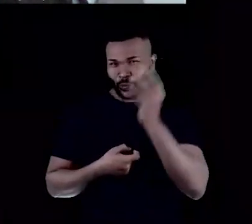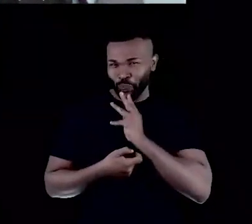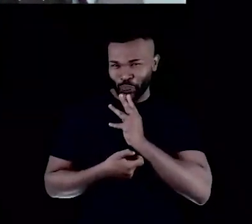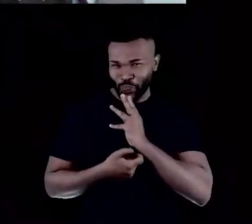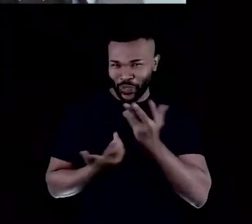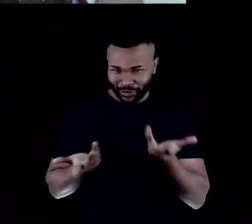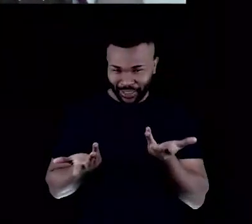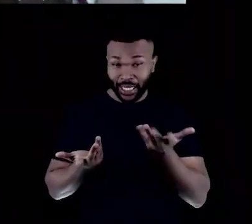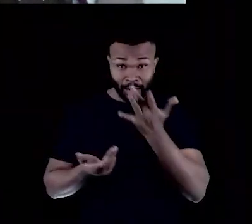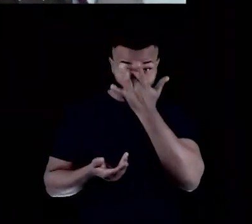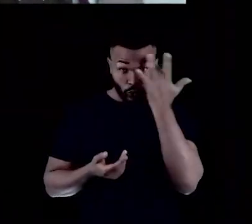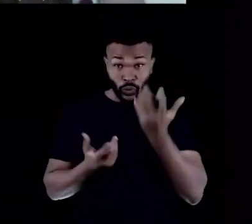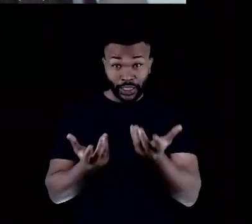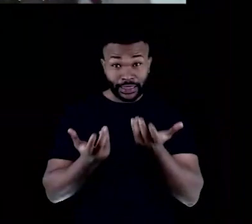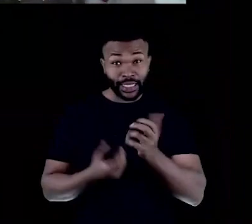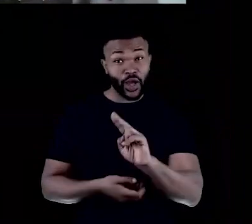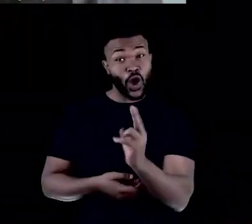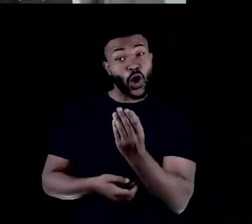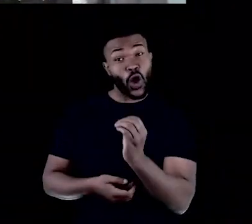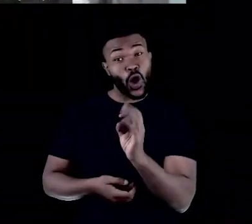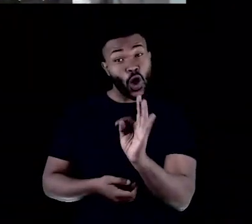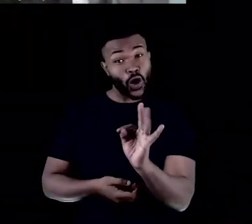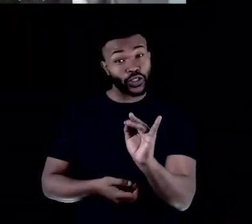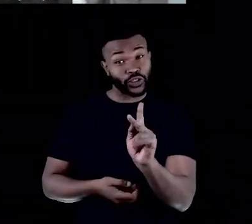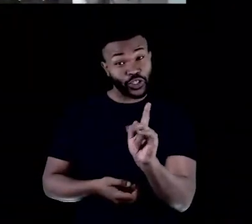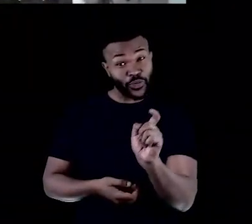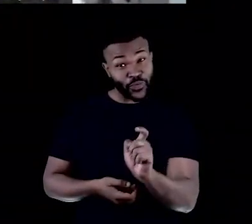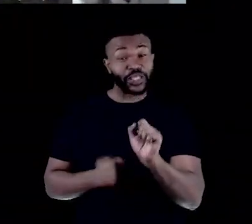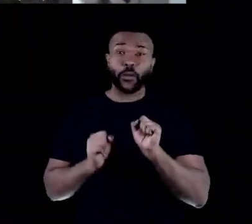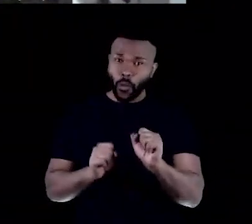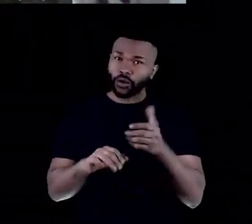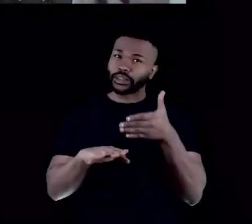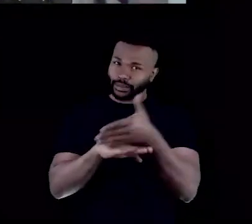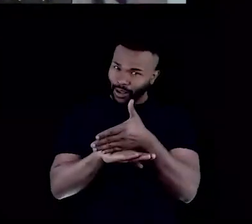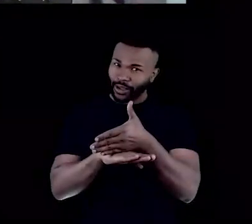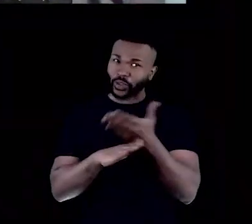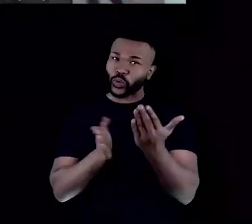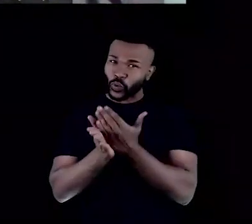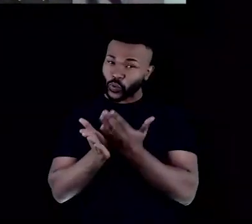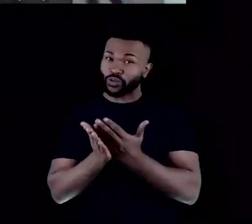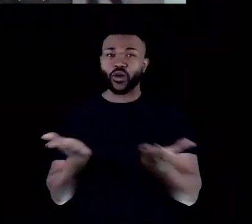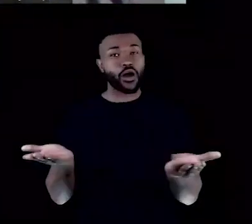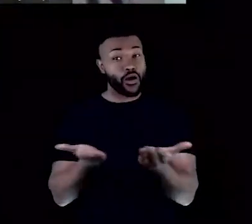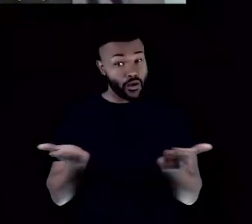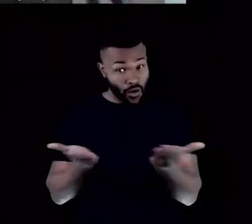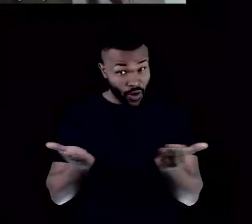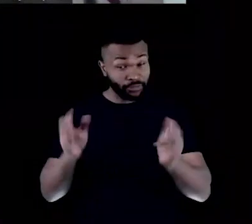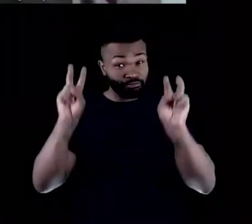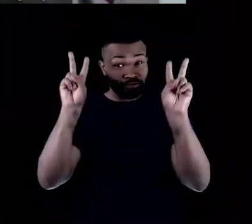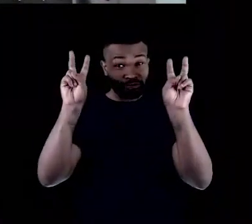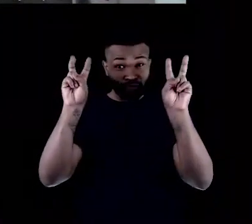né? Então, quem quiser o hotfix do livro, é só entrar no capítulo do meio. Boa.